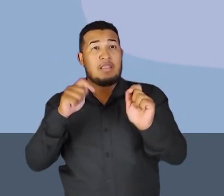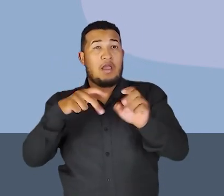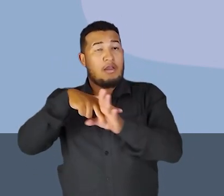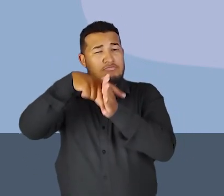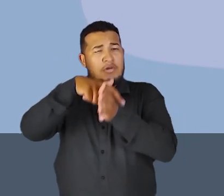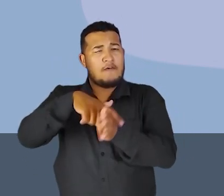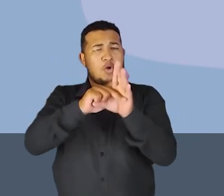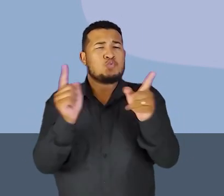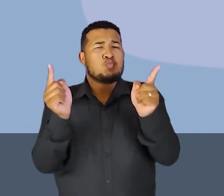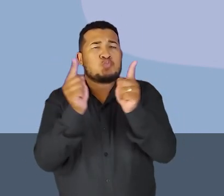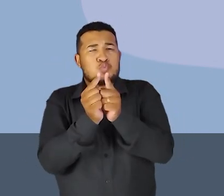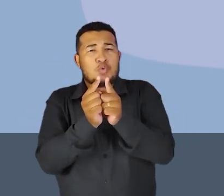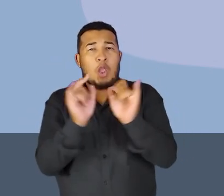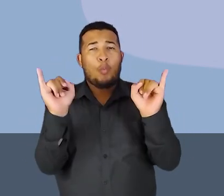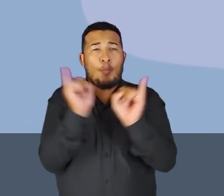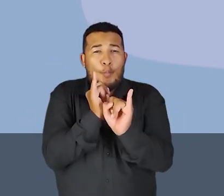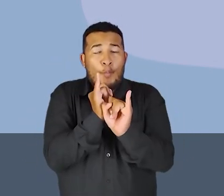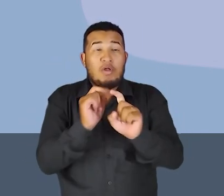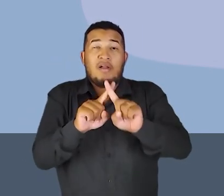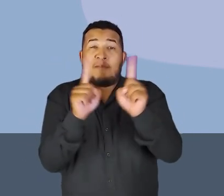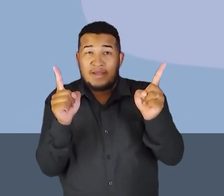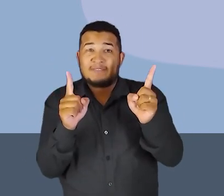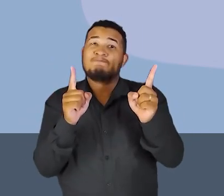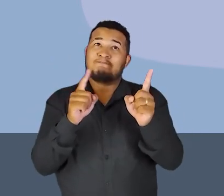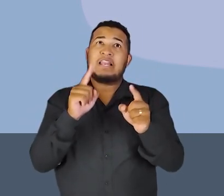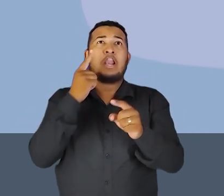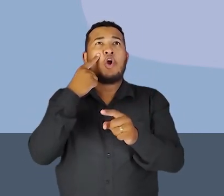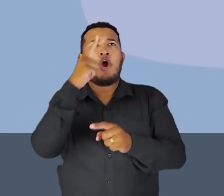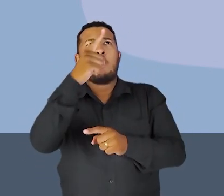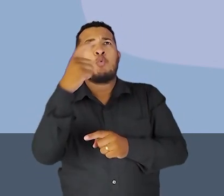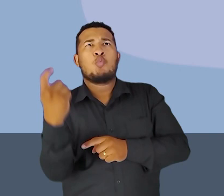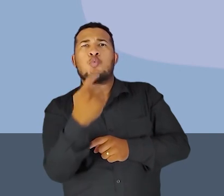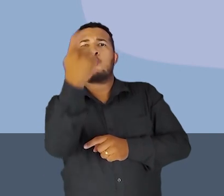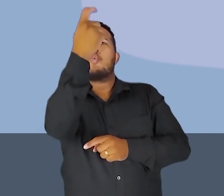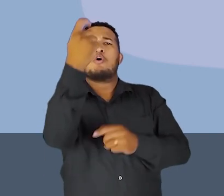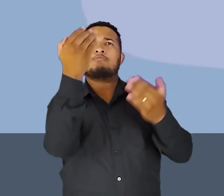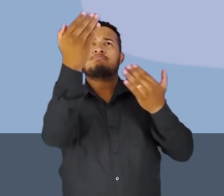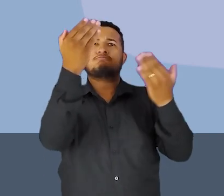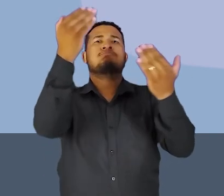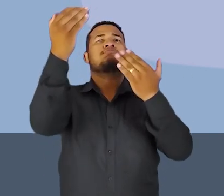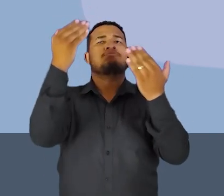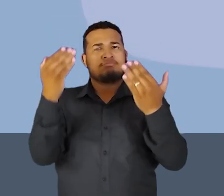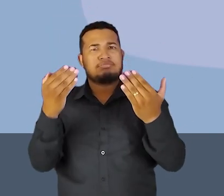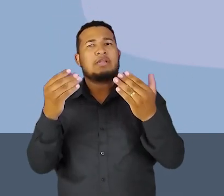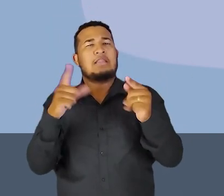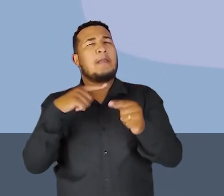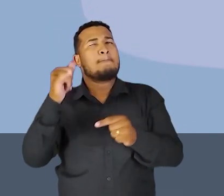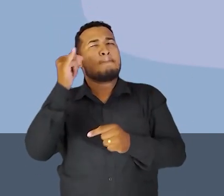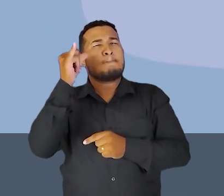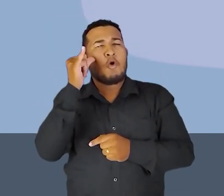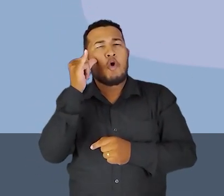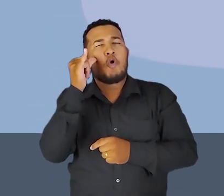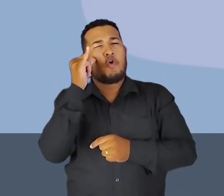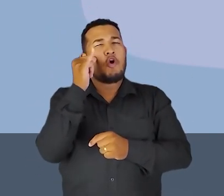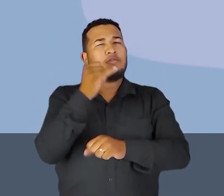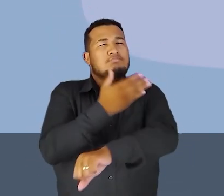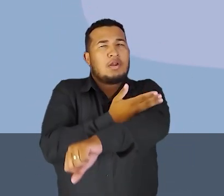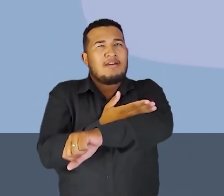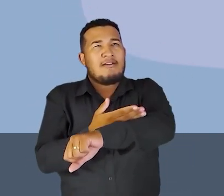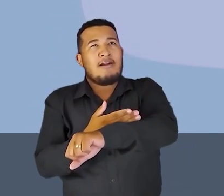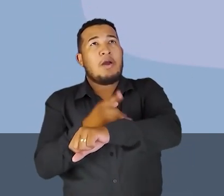cavalo pequeno e magro, mas assim, no alto, entre esses sossegados bois brancos,